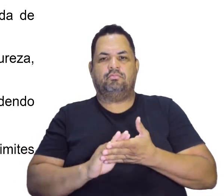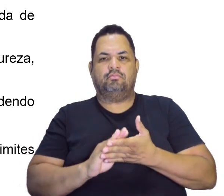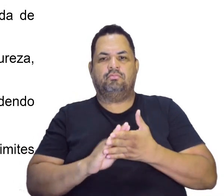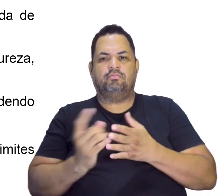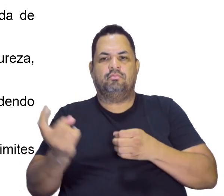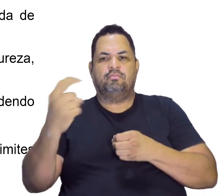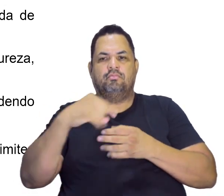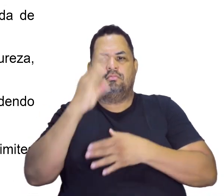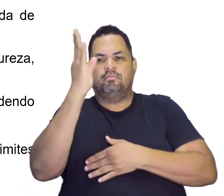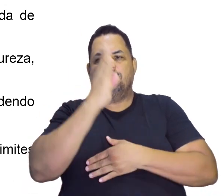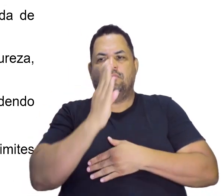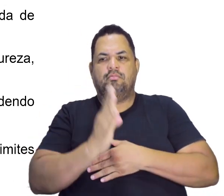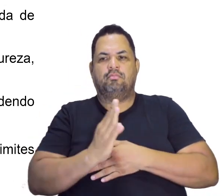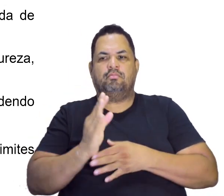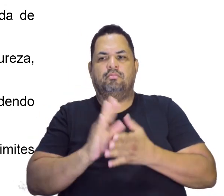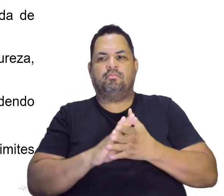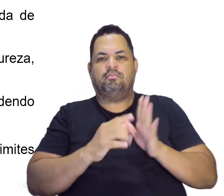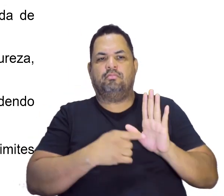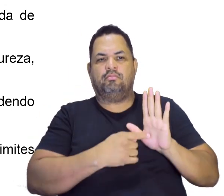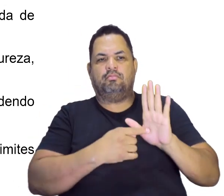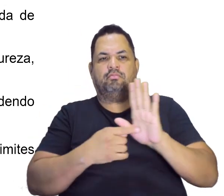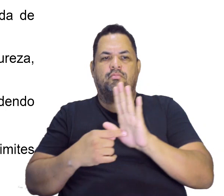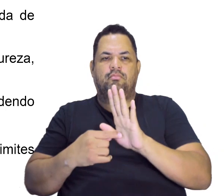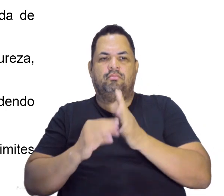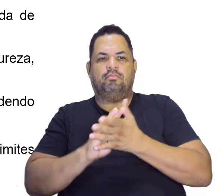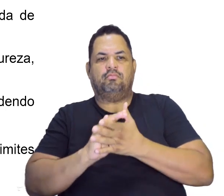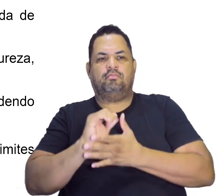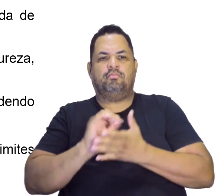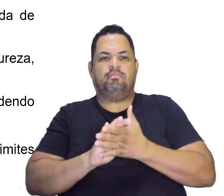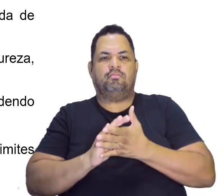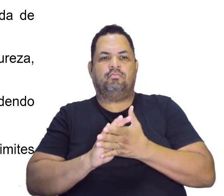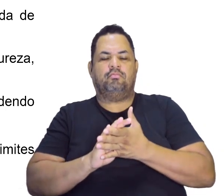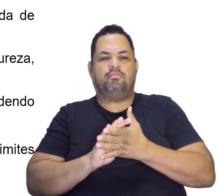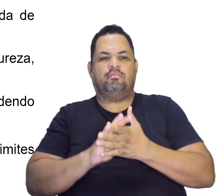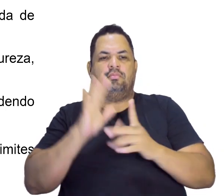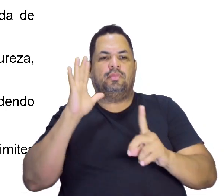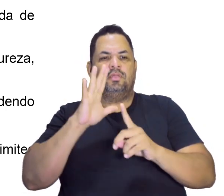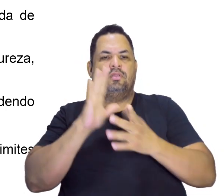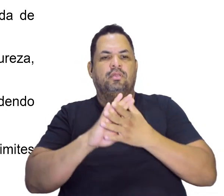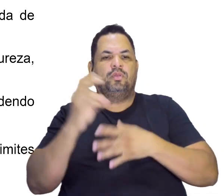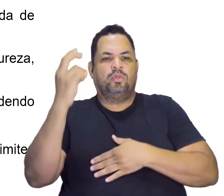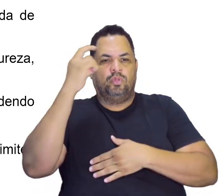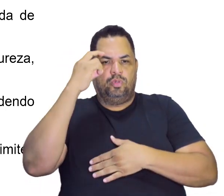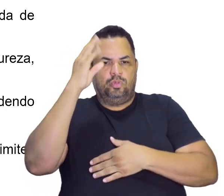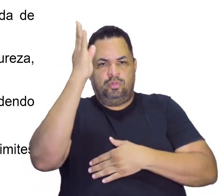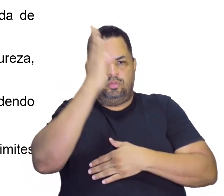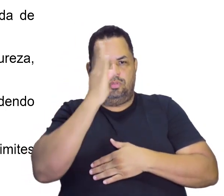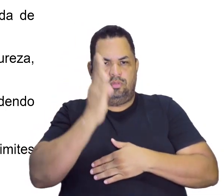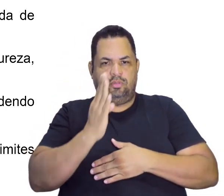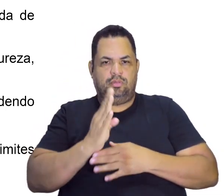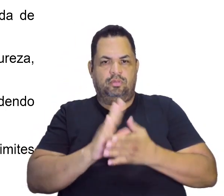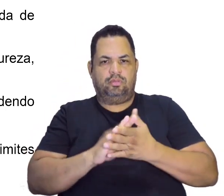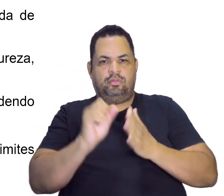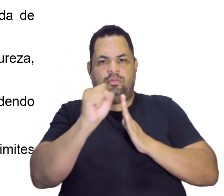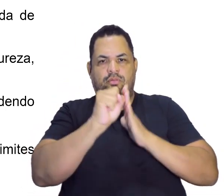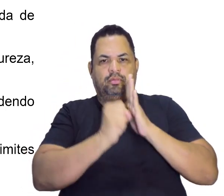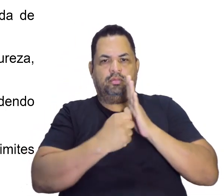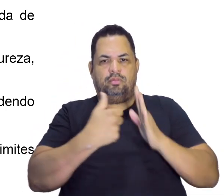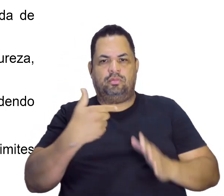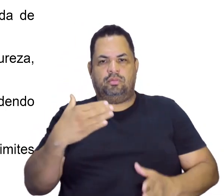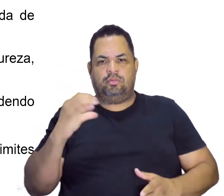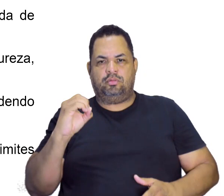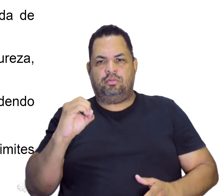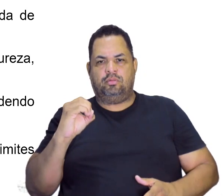Malfatti retornou ao Brasil com uma mostra que abalou a cultura nacional do início do século